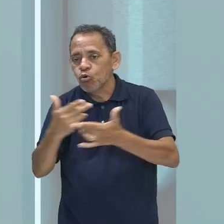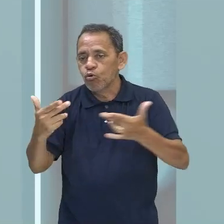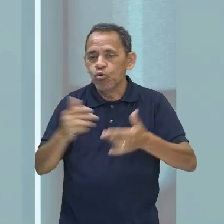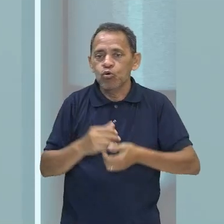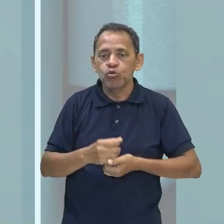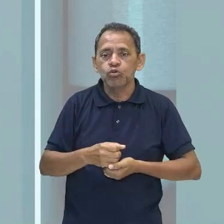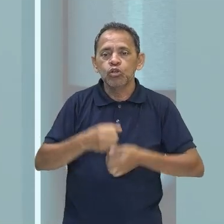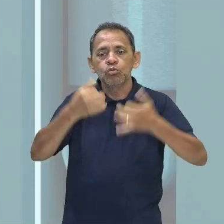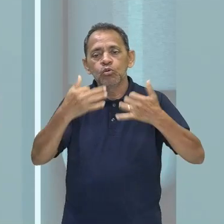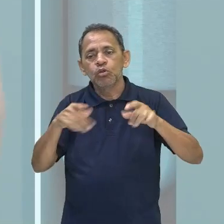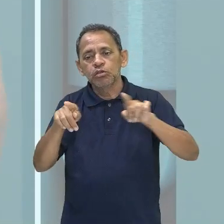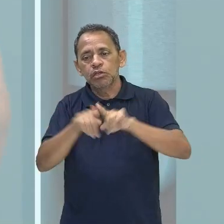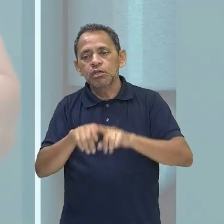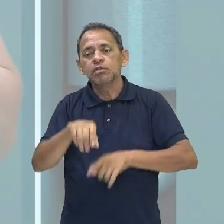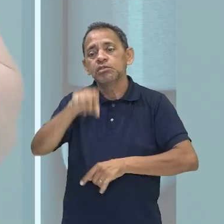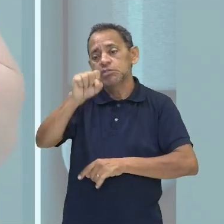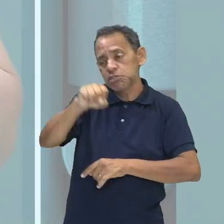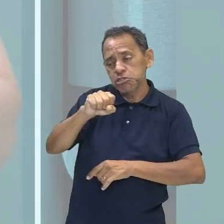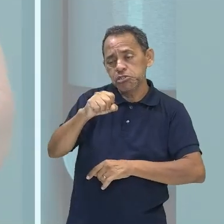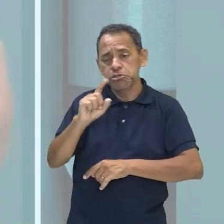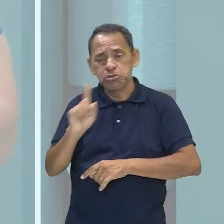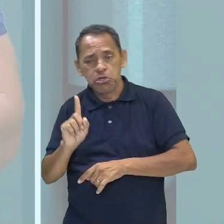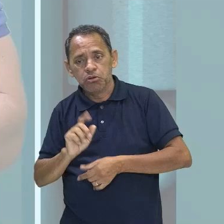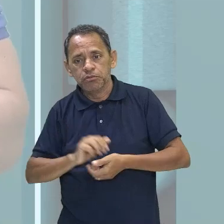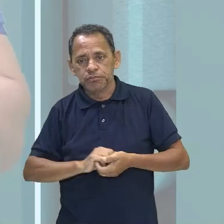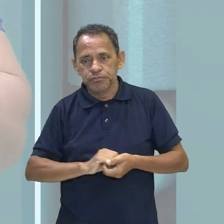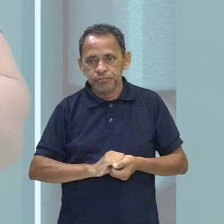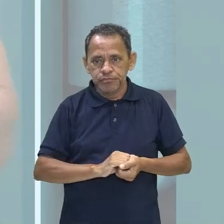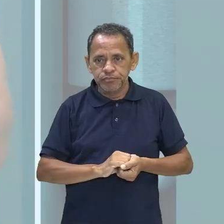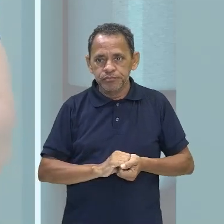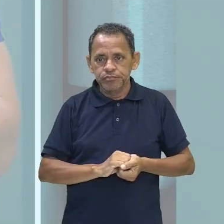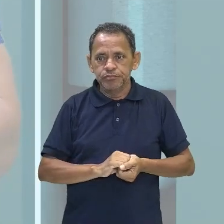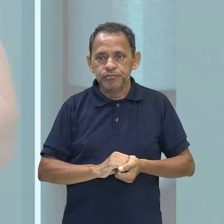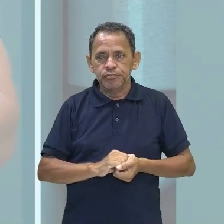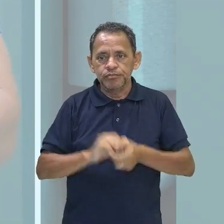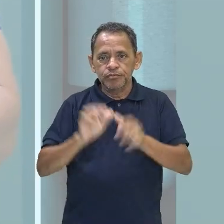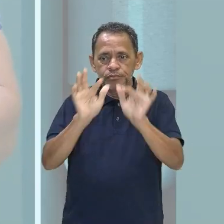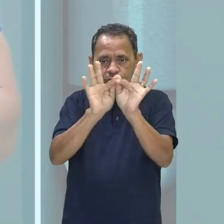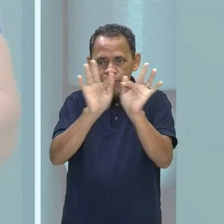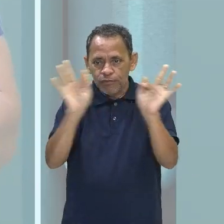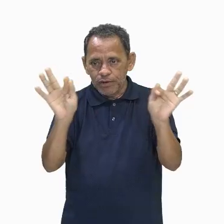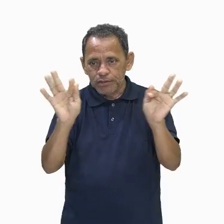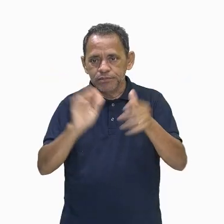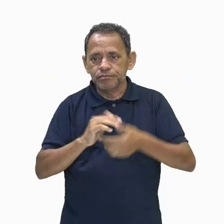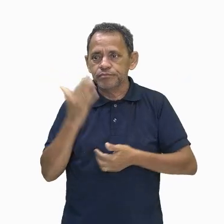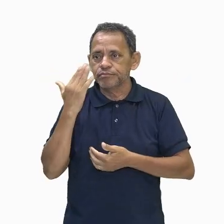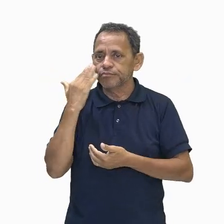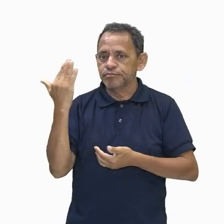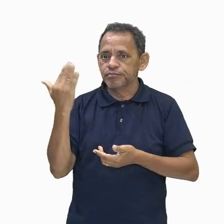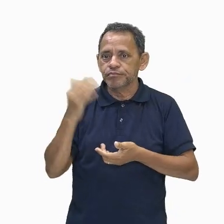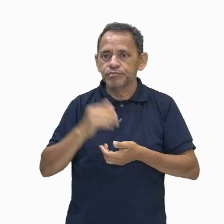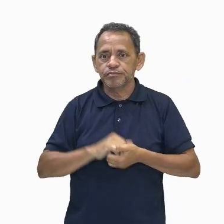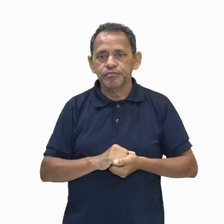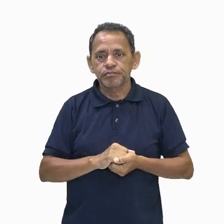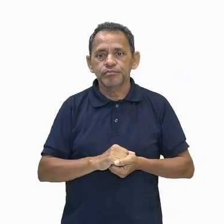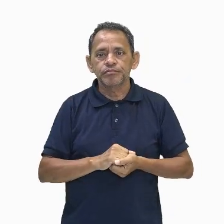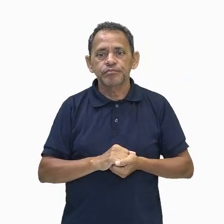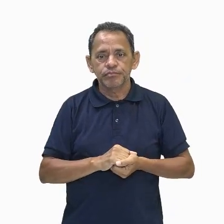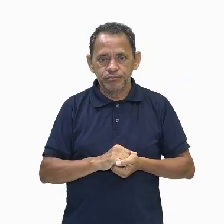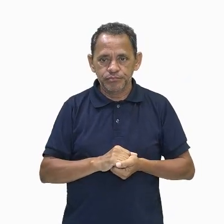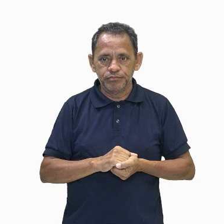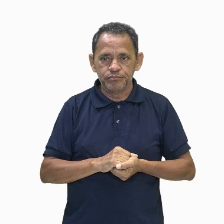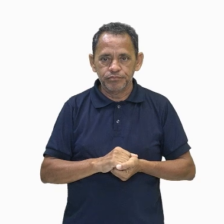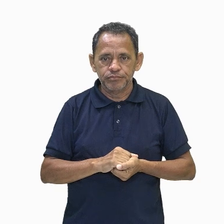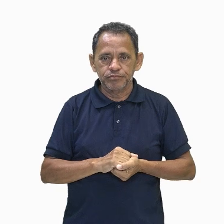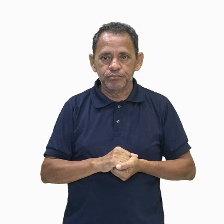que se estava ou que não estava. Vamos ver as frases que apareceram nesse diálogo. E as frases foram